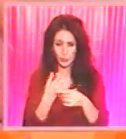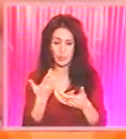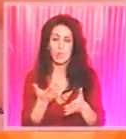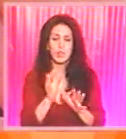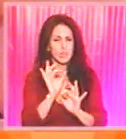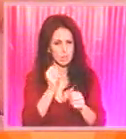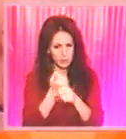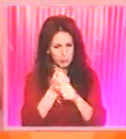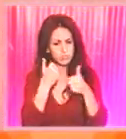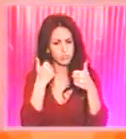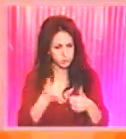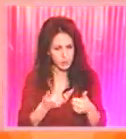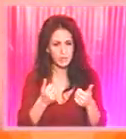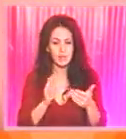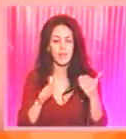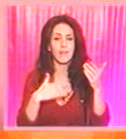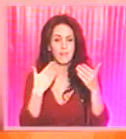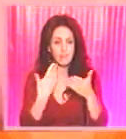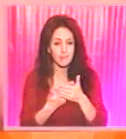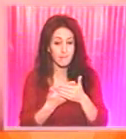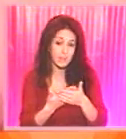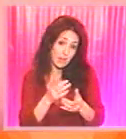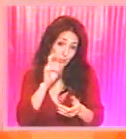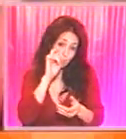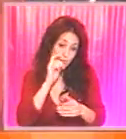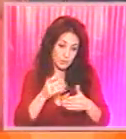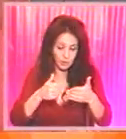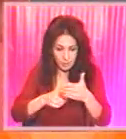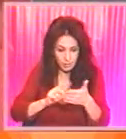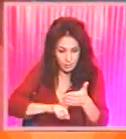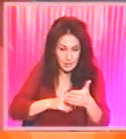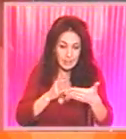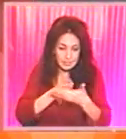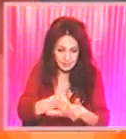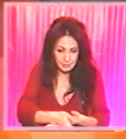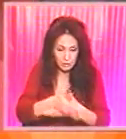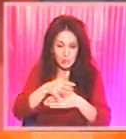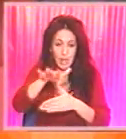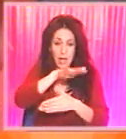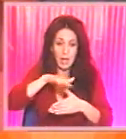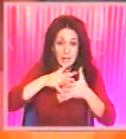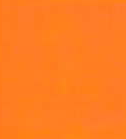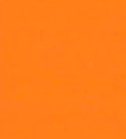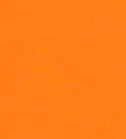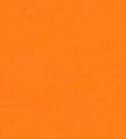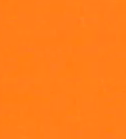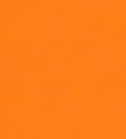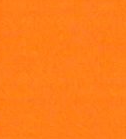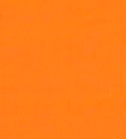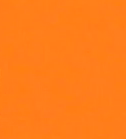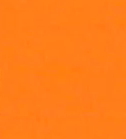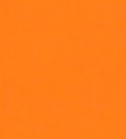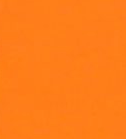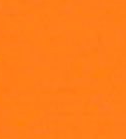uma performance que permite implementarmos isto desde o acesso a uma área grande até à porta de